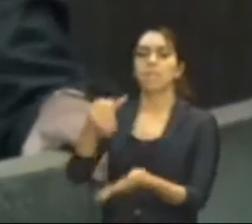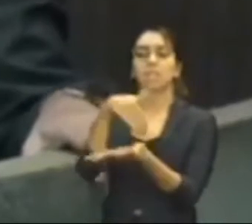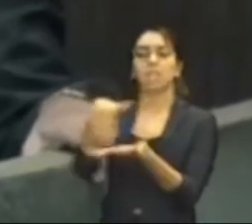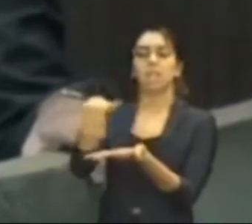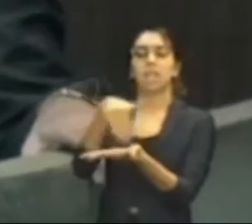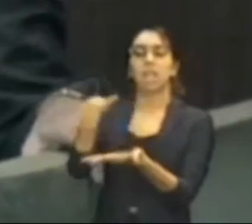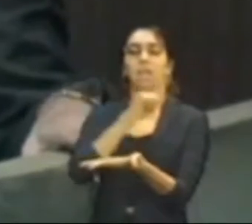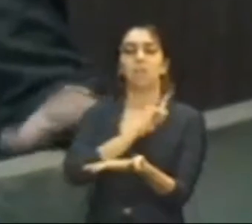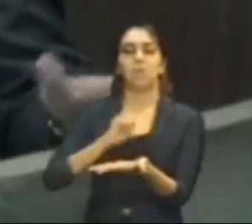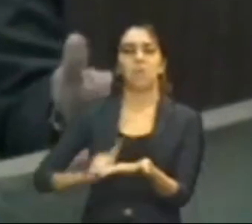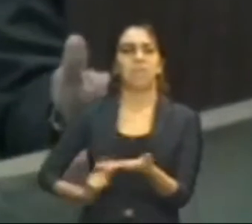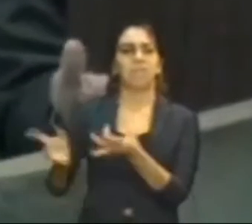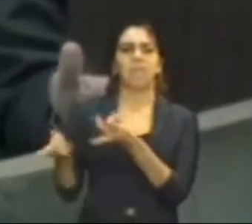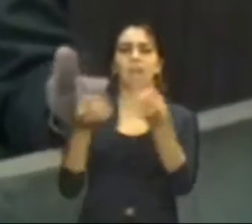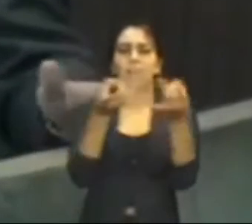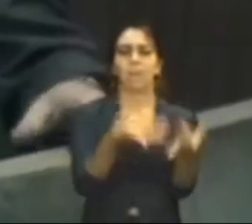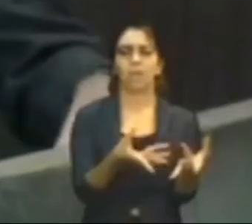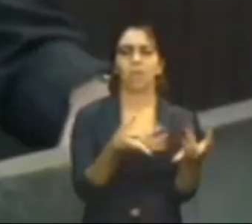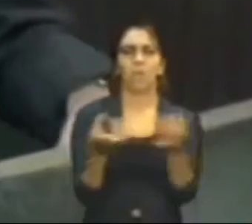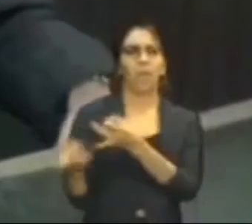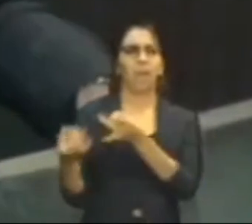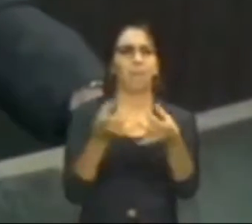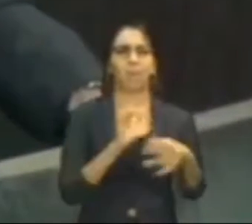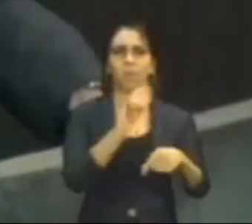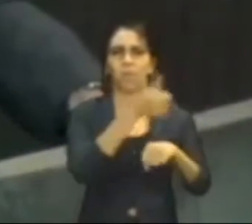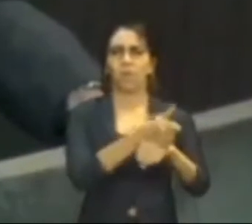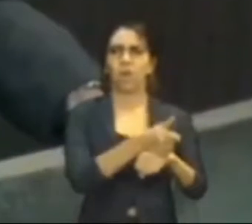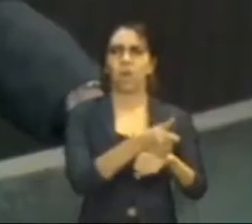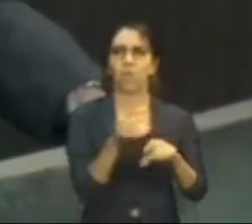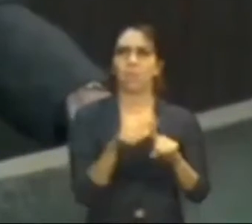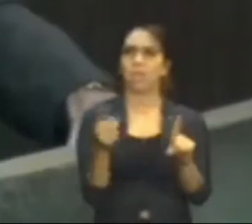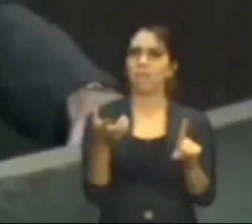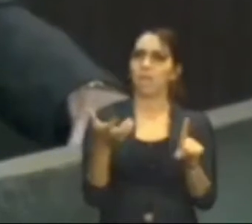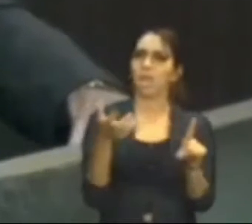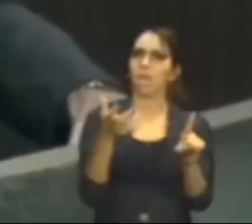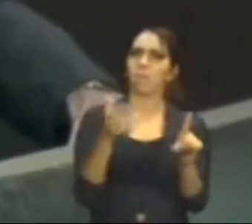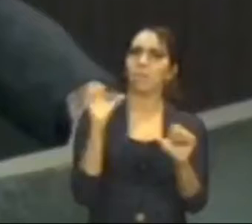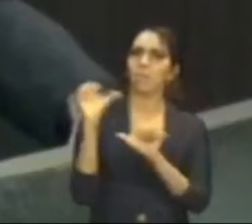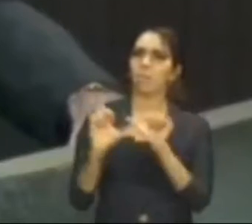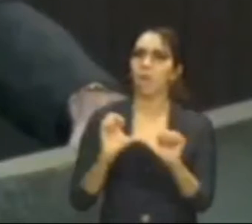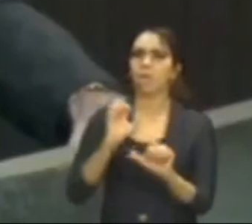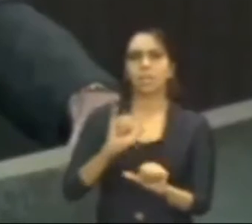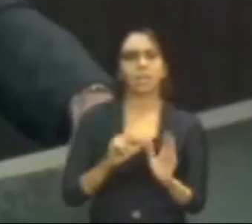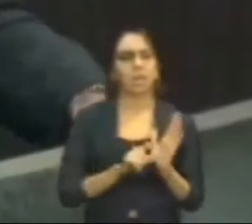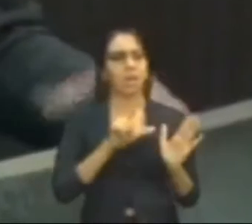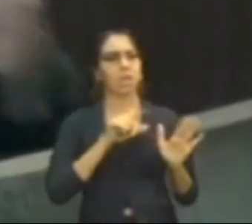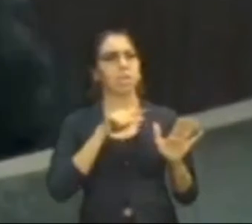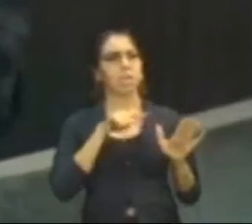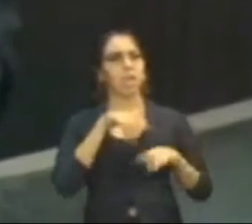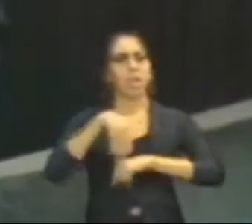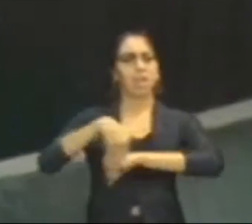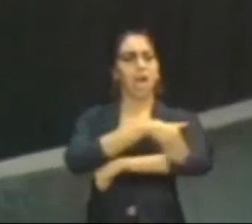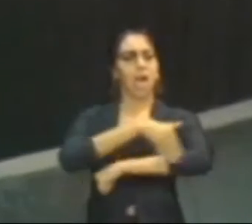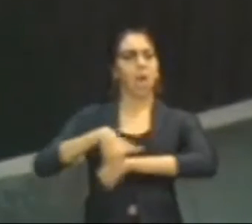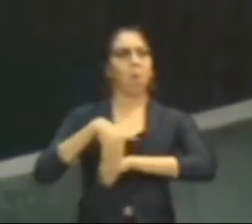secretário de governo. Ora, se ele foi às ruas, deputado Edilardo, ele foi às ruas, fez